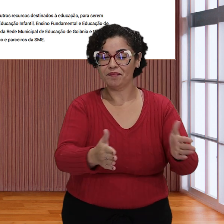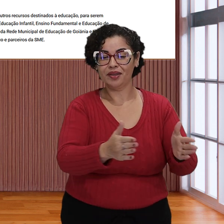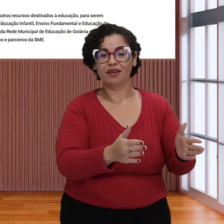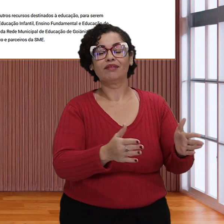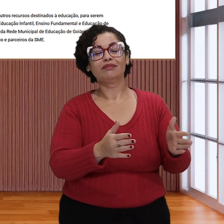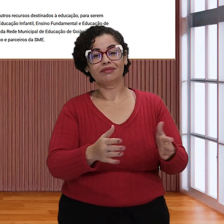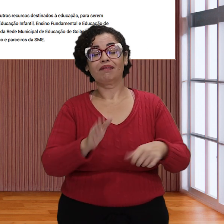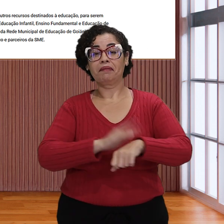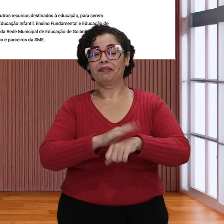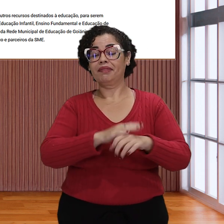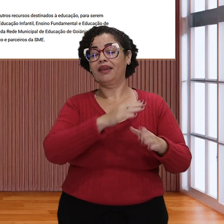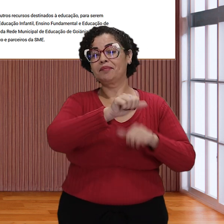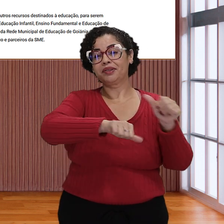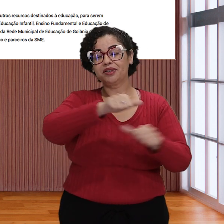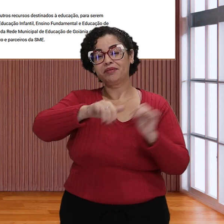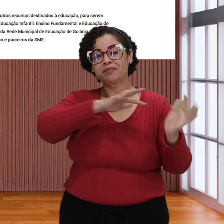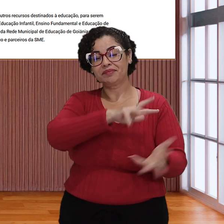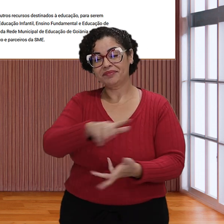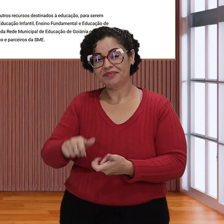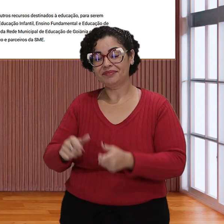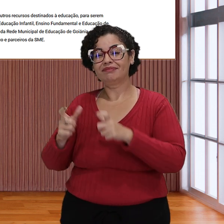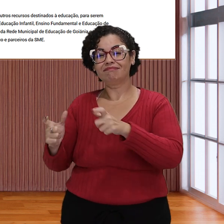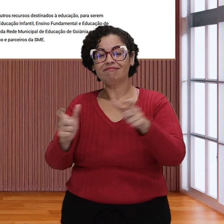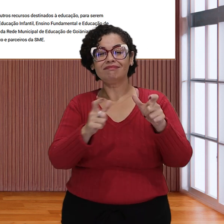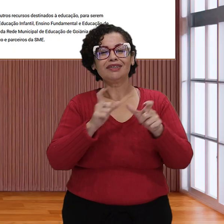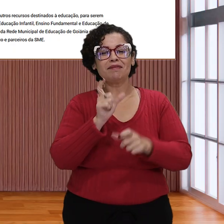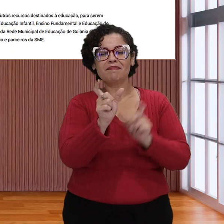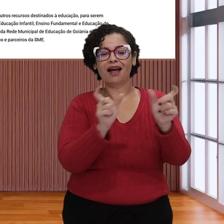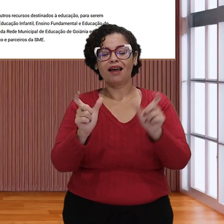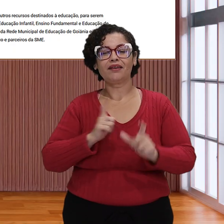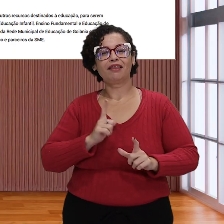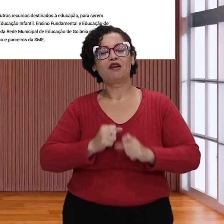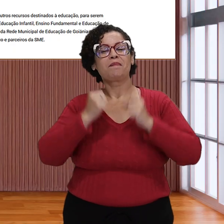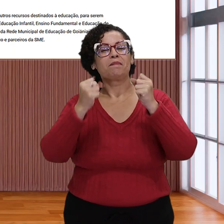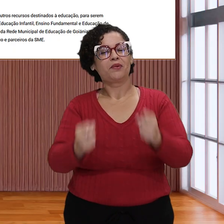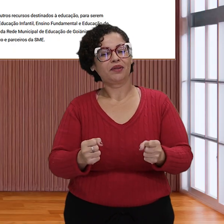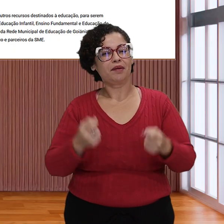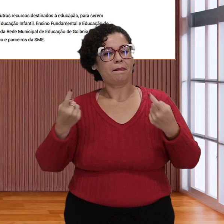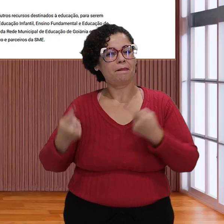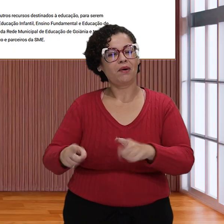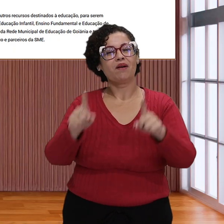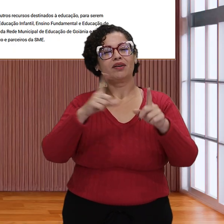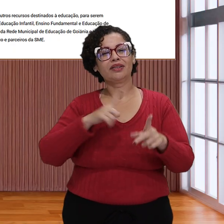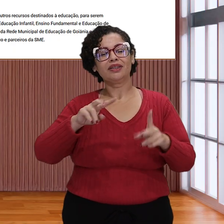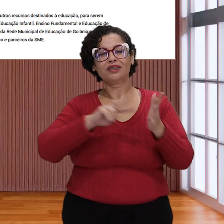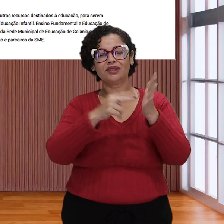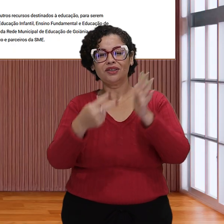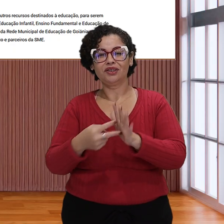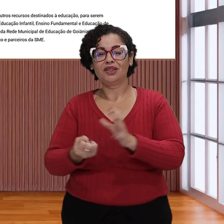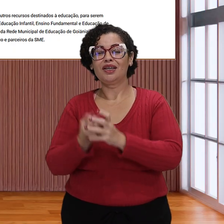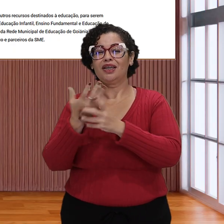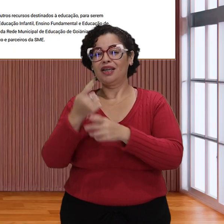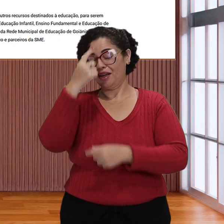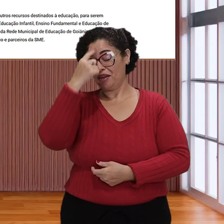que o tempo transforma o planeta inteiro e que as palavras têm o poder de provocar sentidos